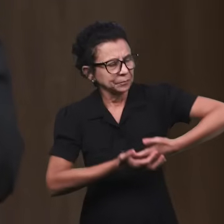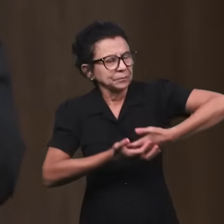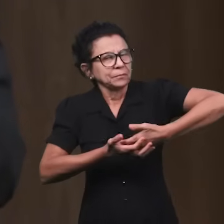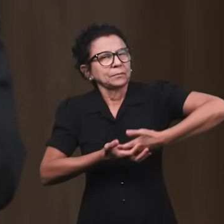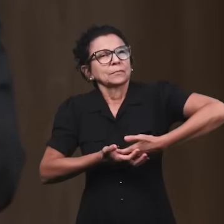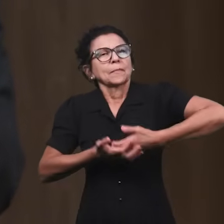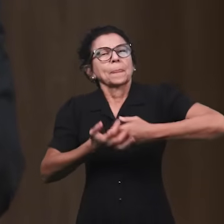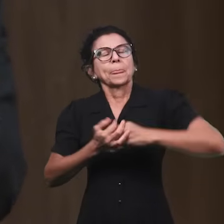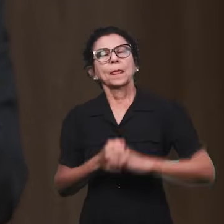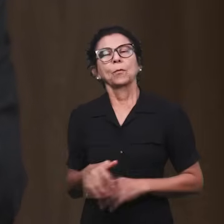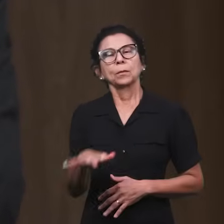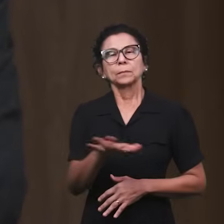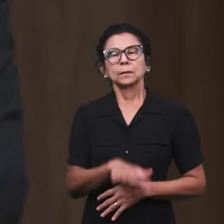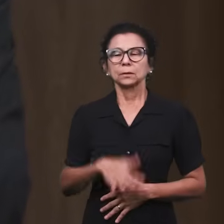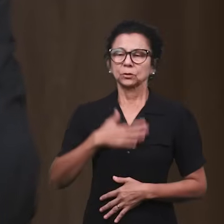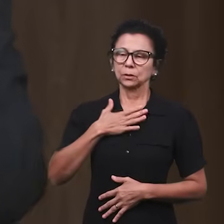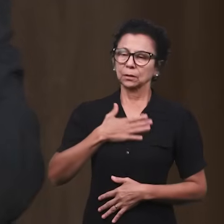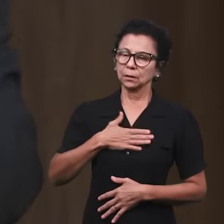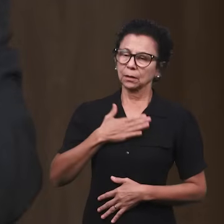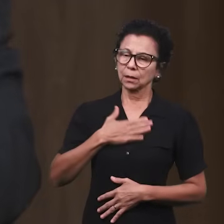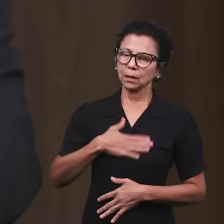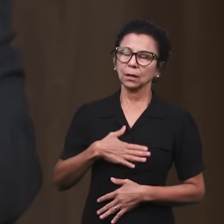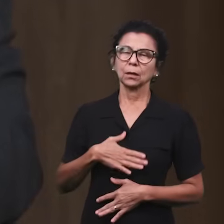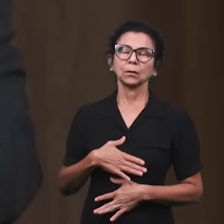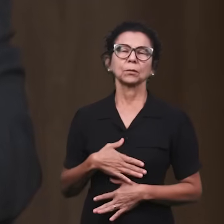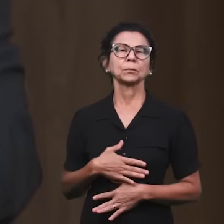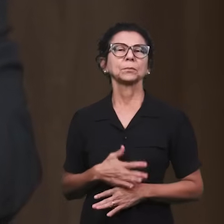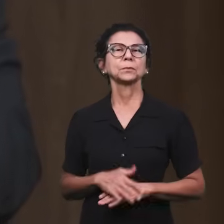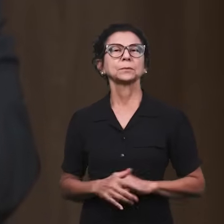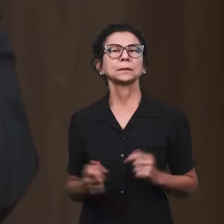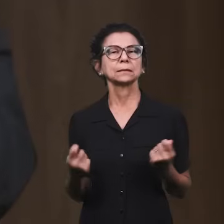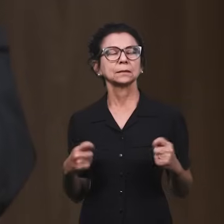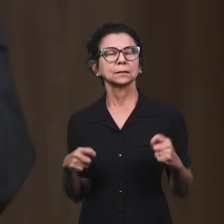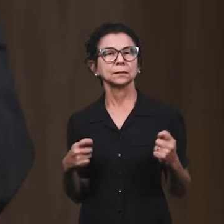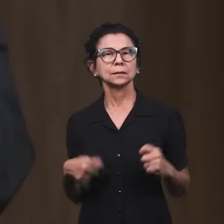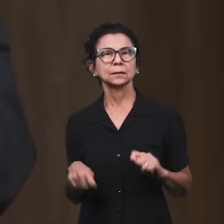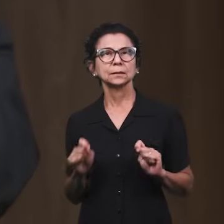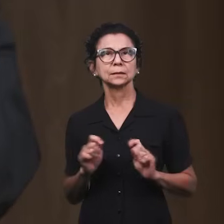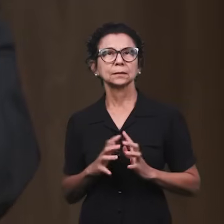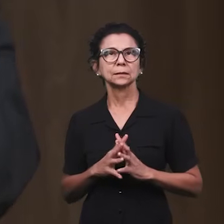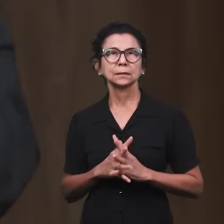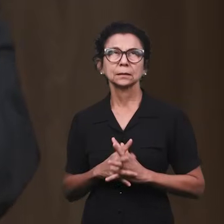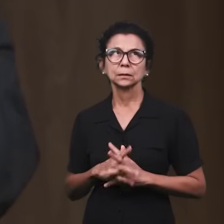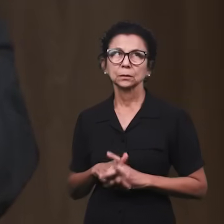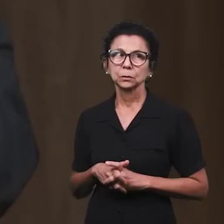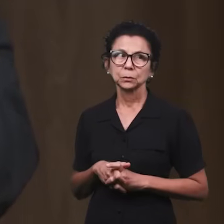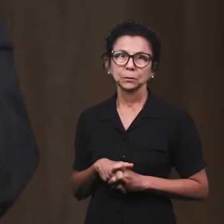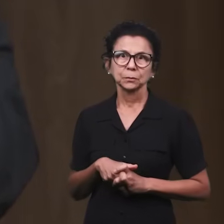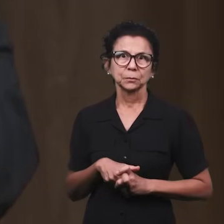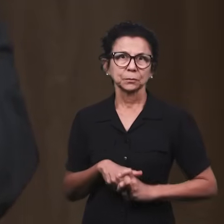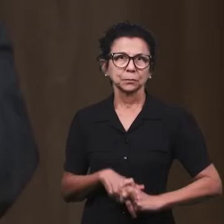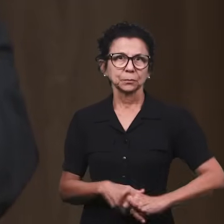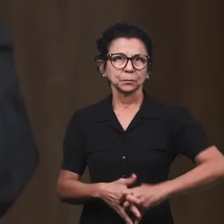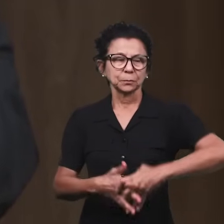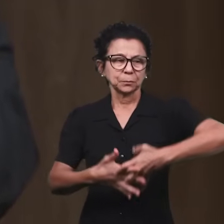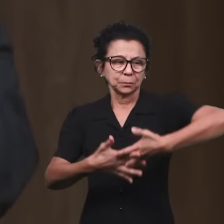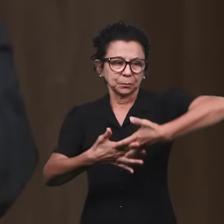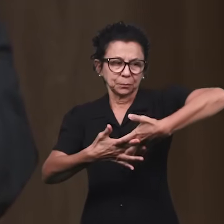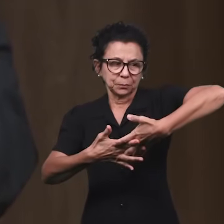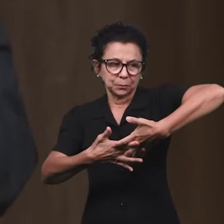mais calmo. E a criança, nessa fase, tem trilhões, né,